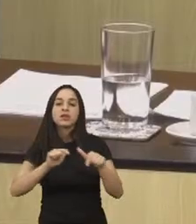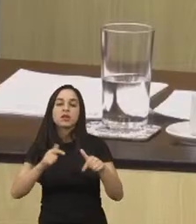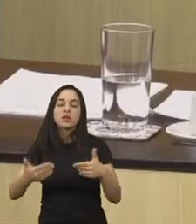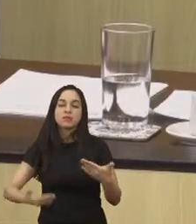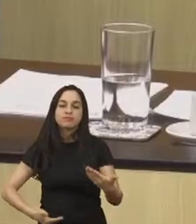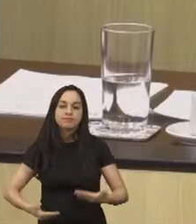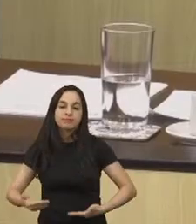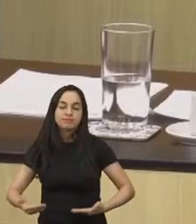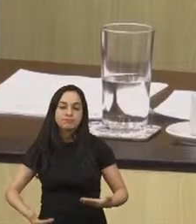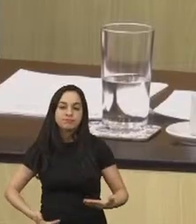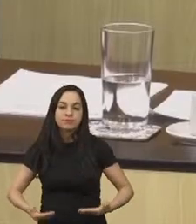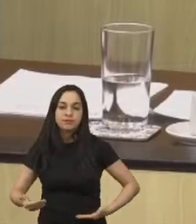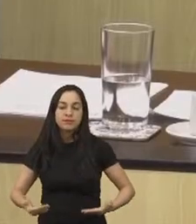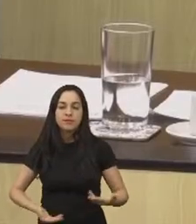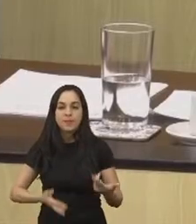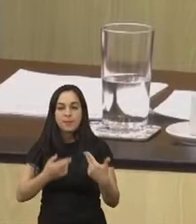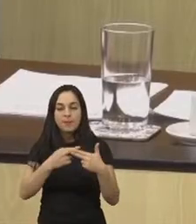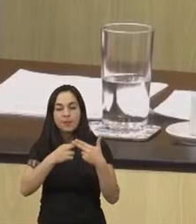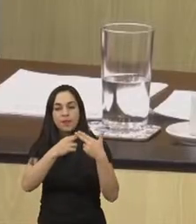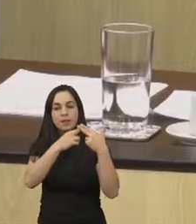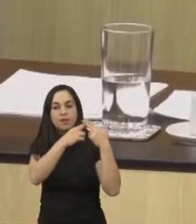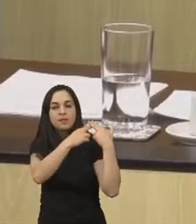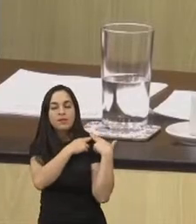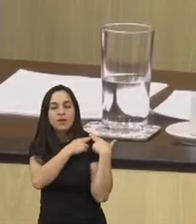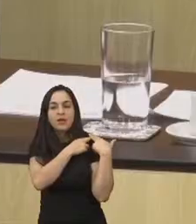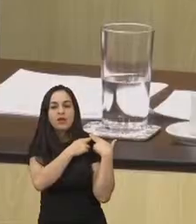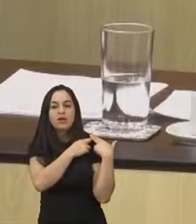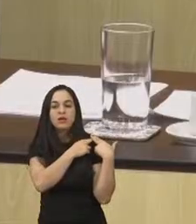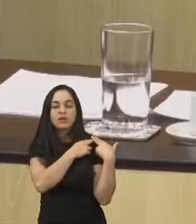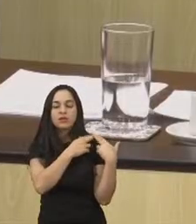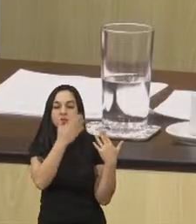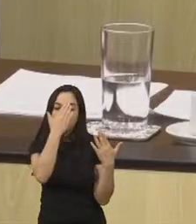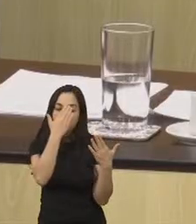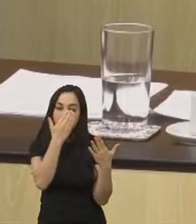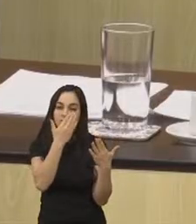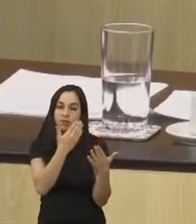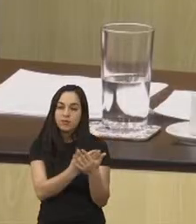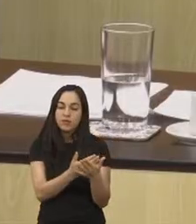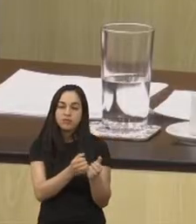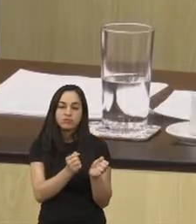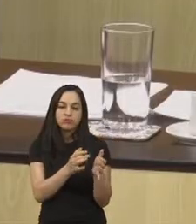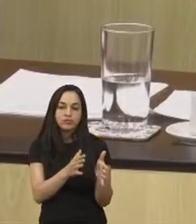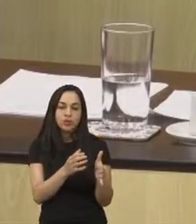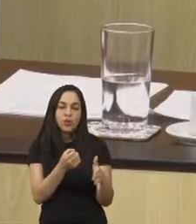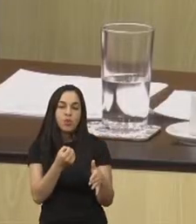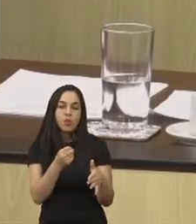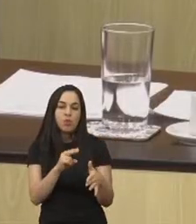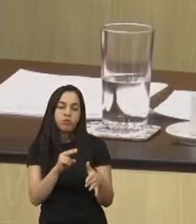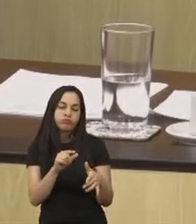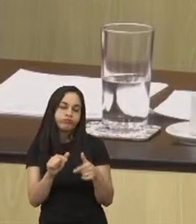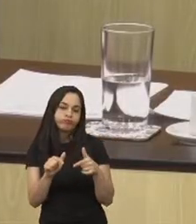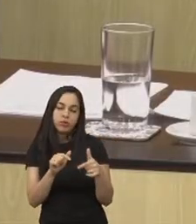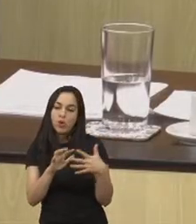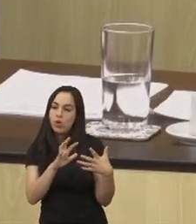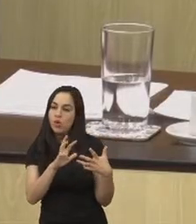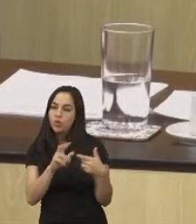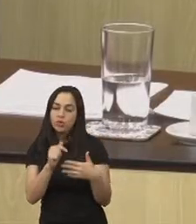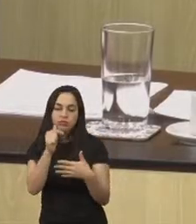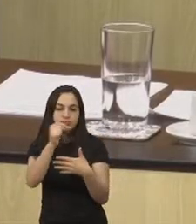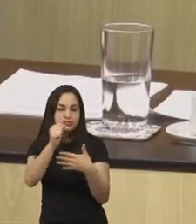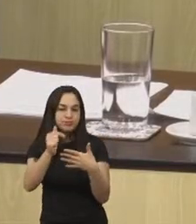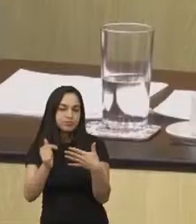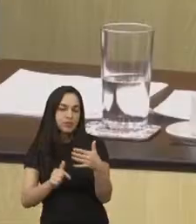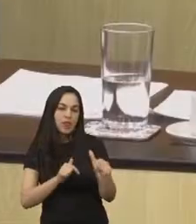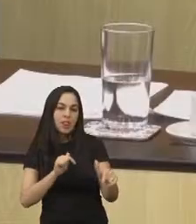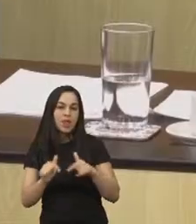de cargos de provimento em comissão, função de confiança ou função gratificada em todos os órgãos da administração